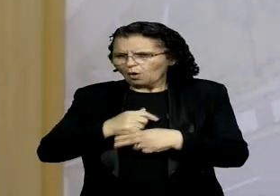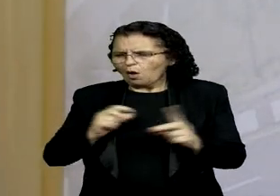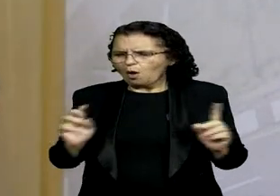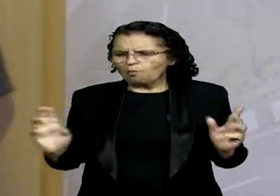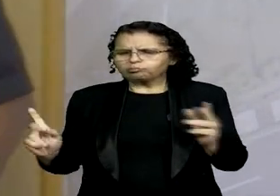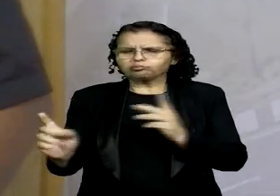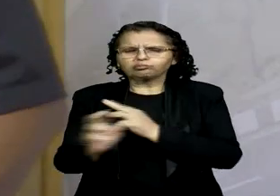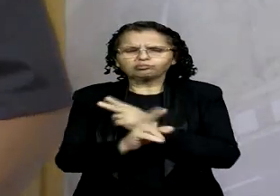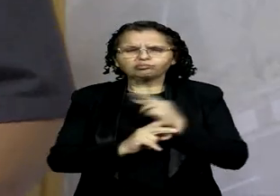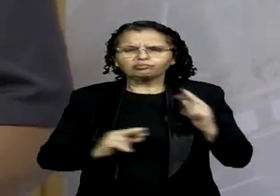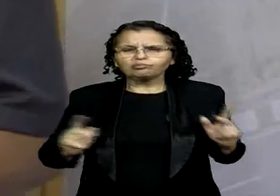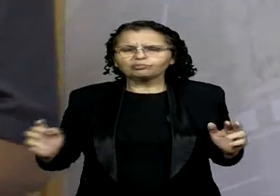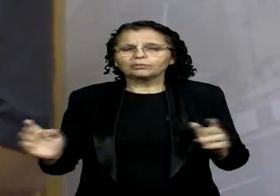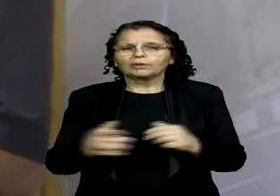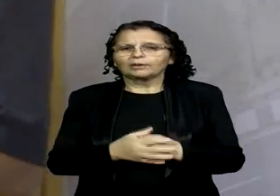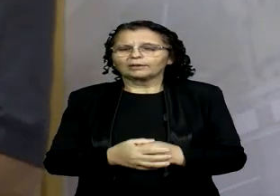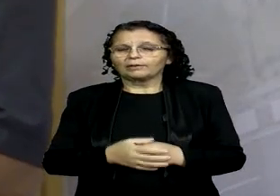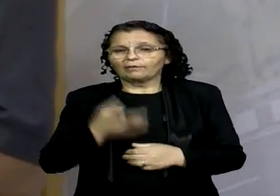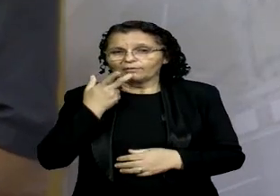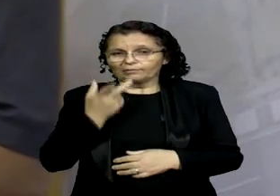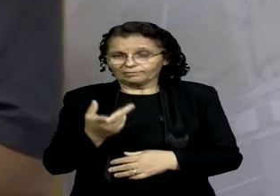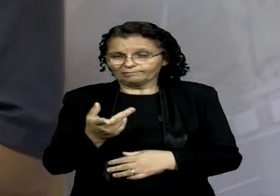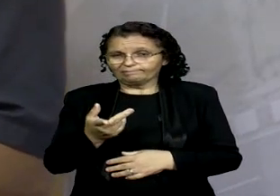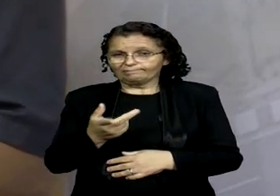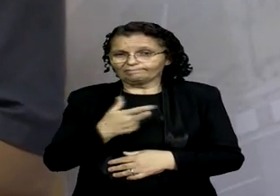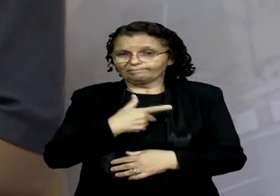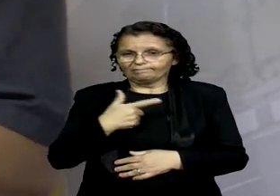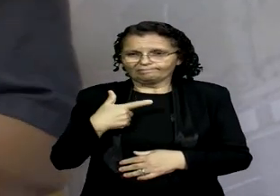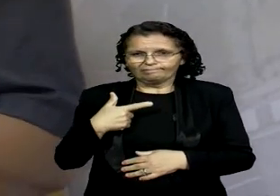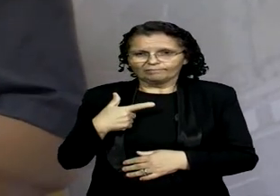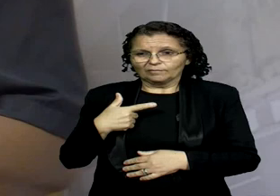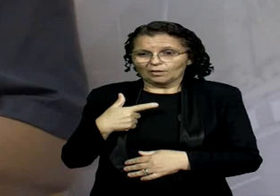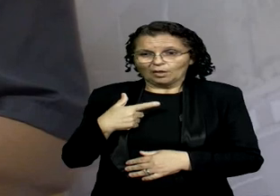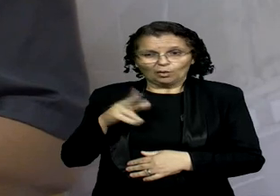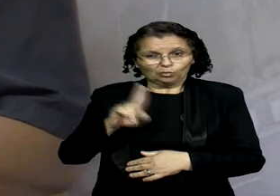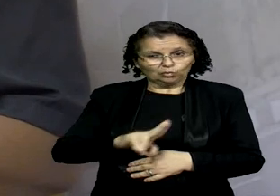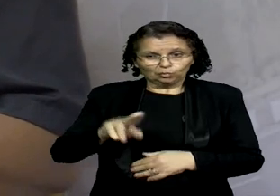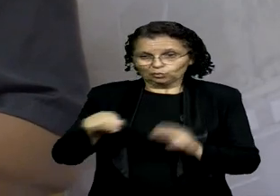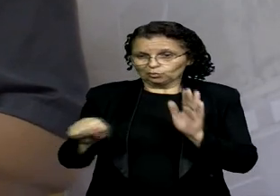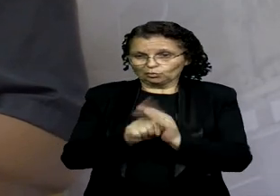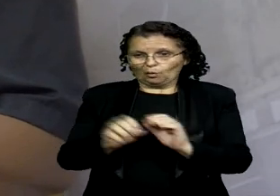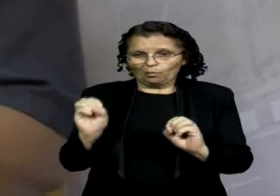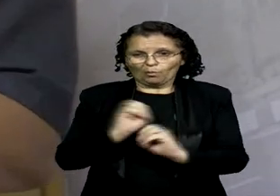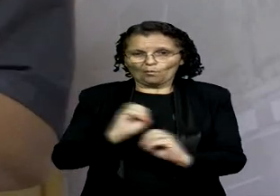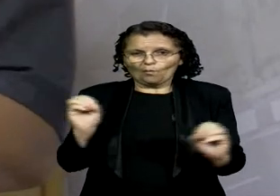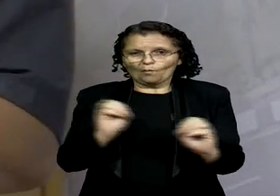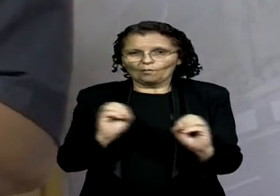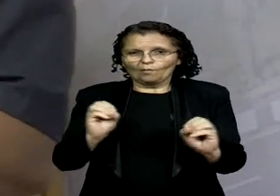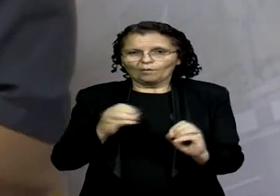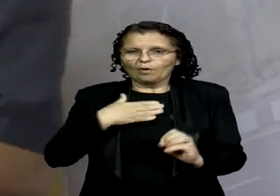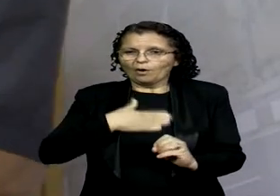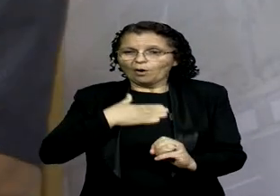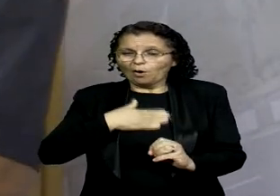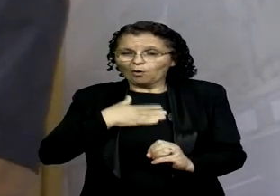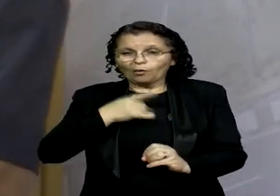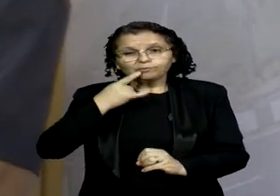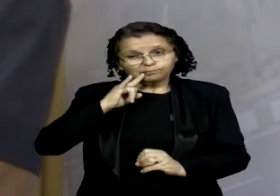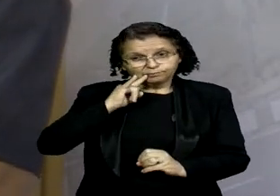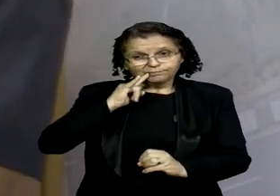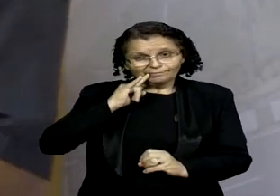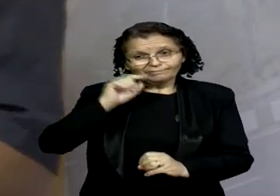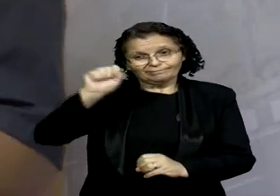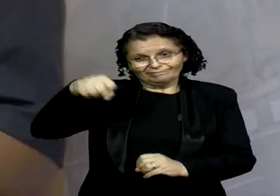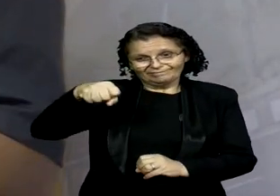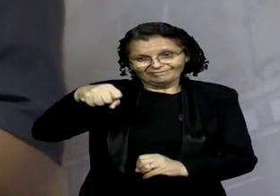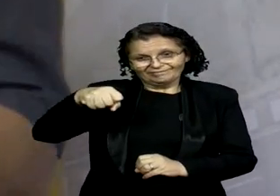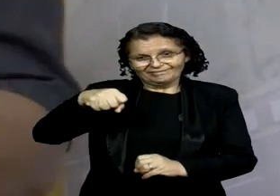com as pessoas, e digo outra, viu, pastor? Não uso droga. Eu gosto de beber uma bela de uma pitu, mas